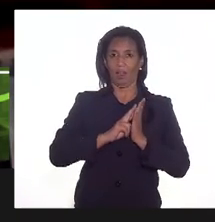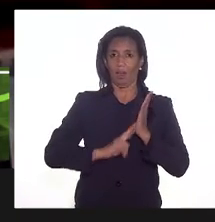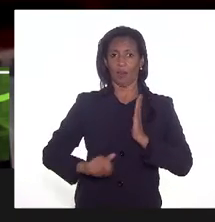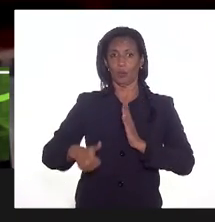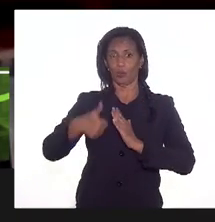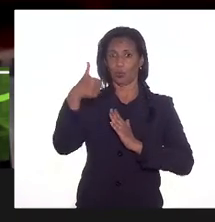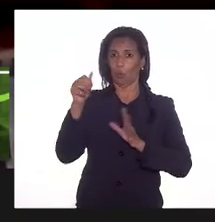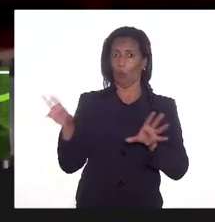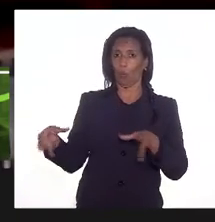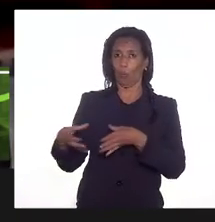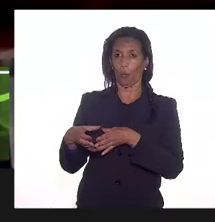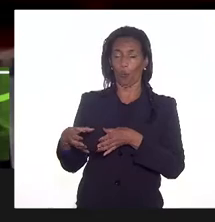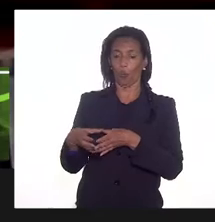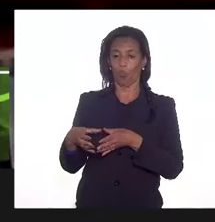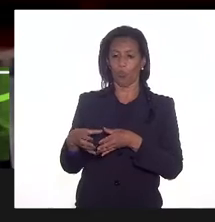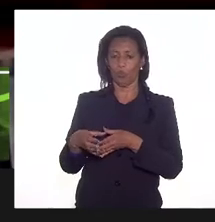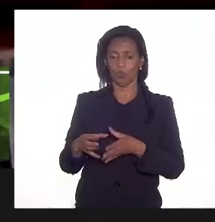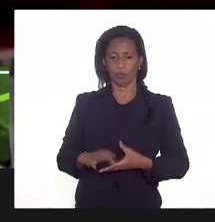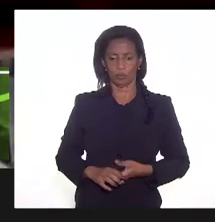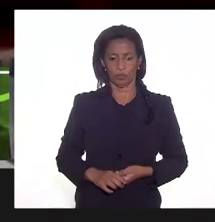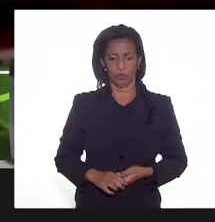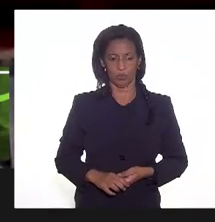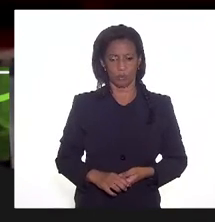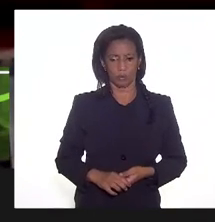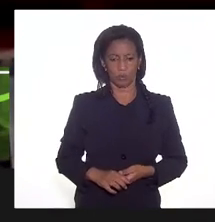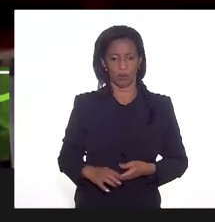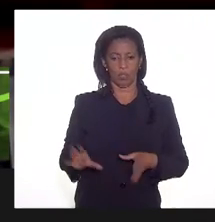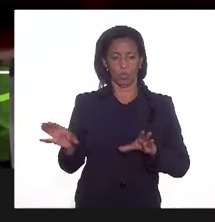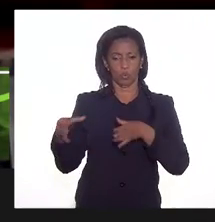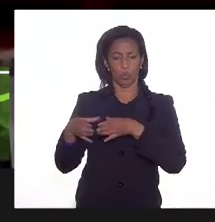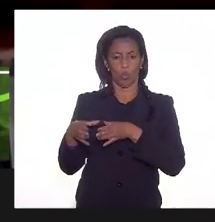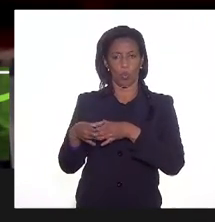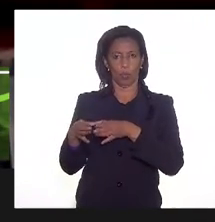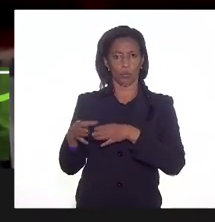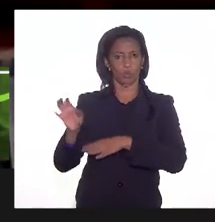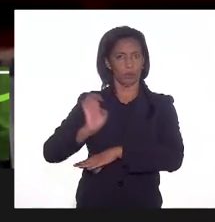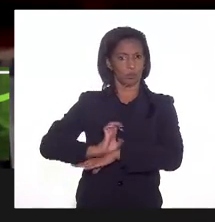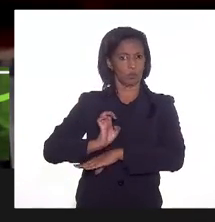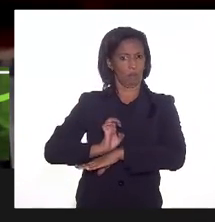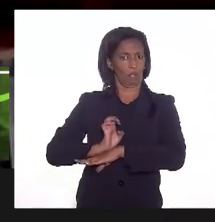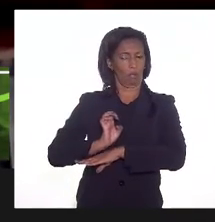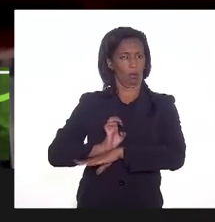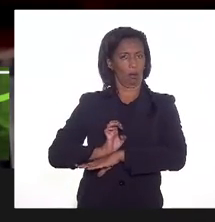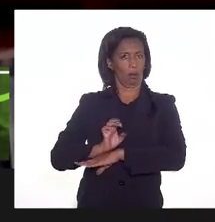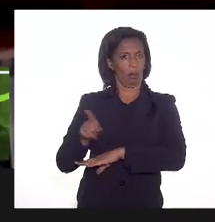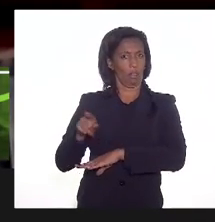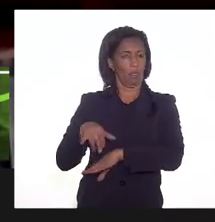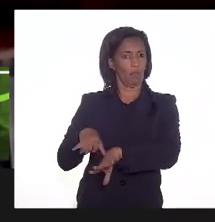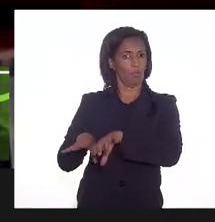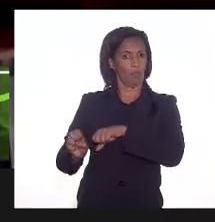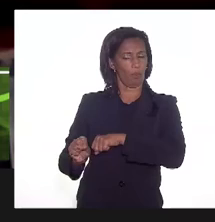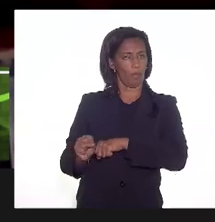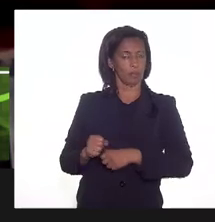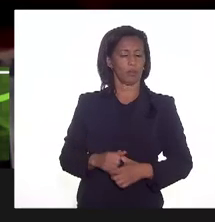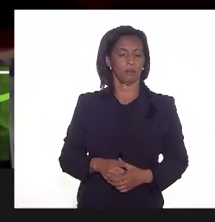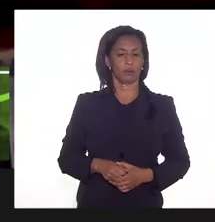comissões do conselho estadual que é a comissão temática de formação